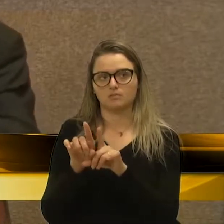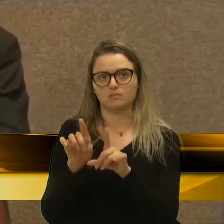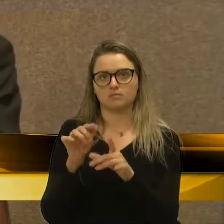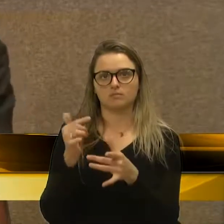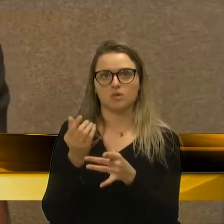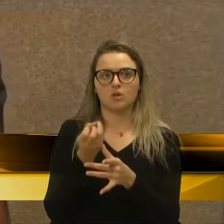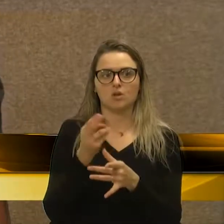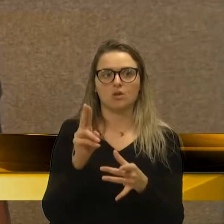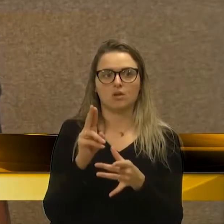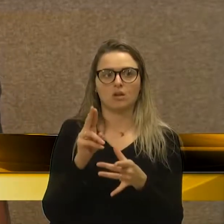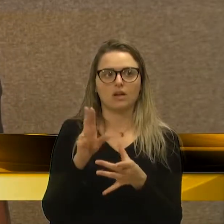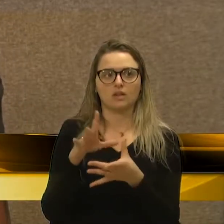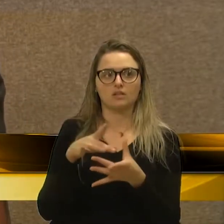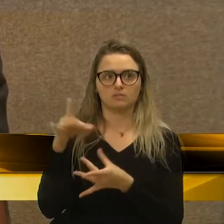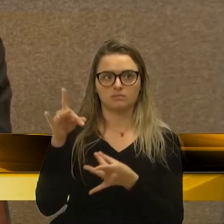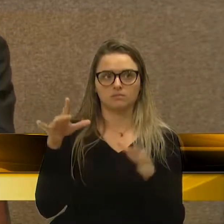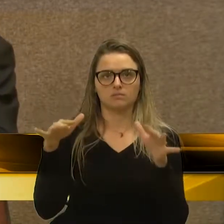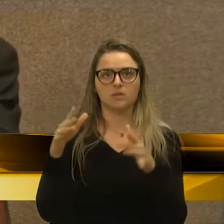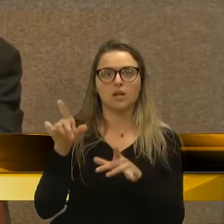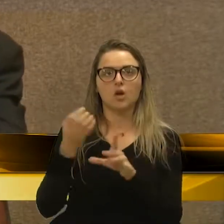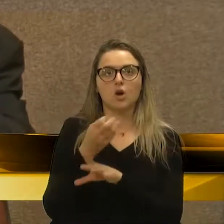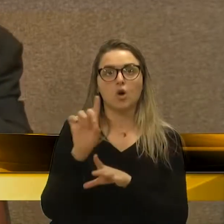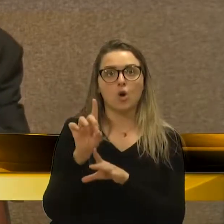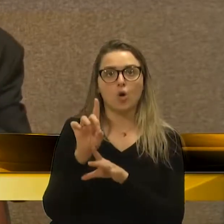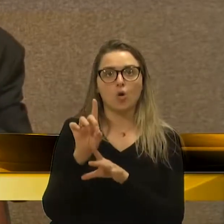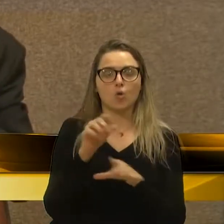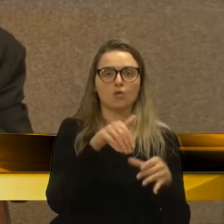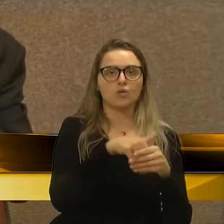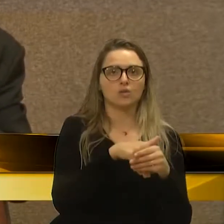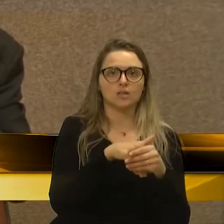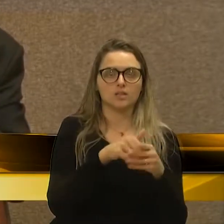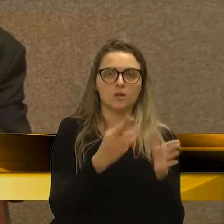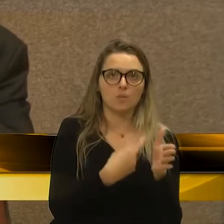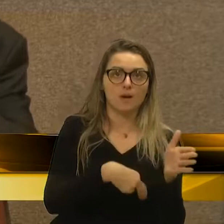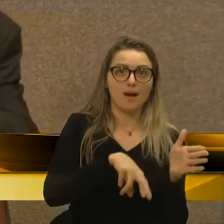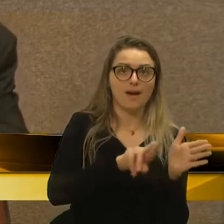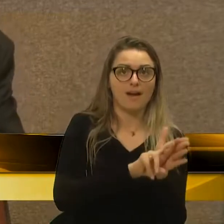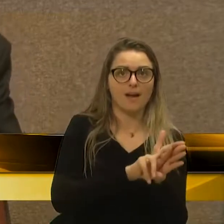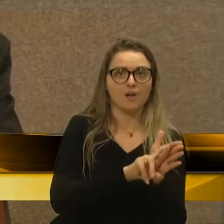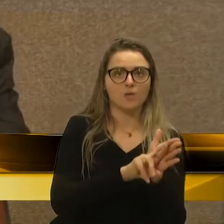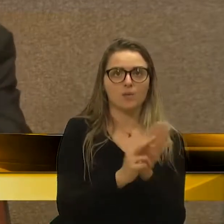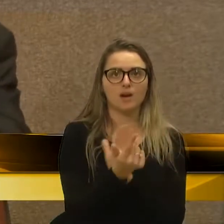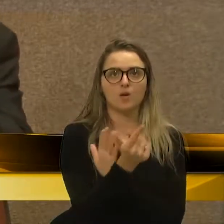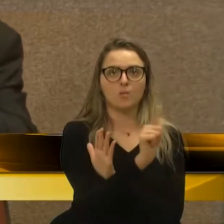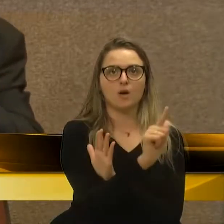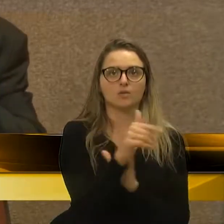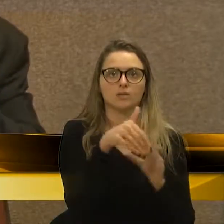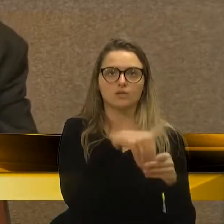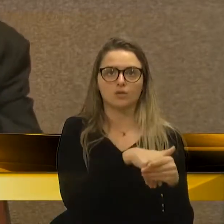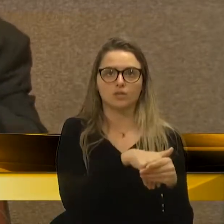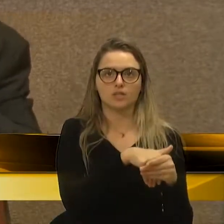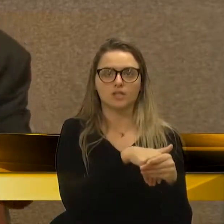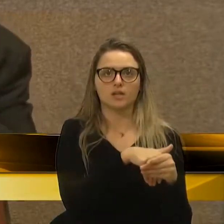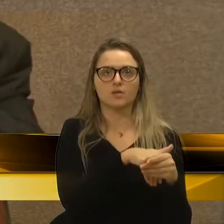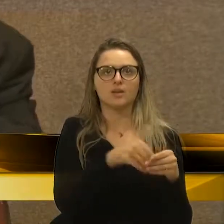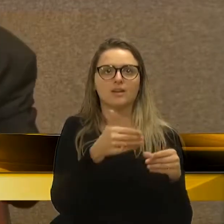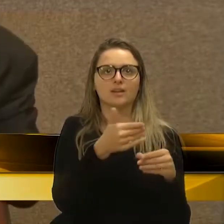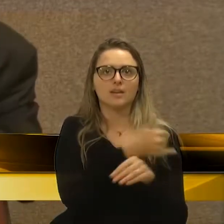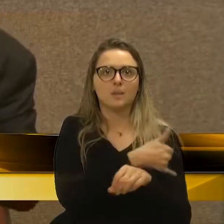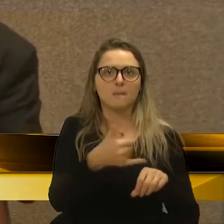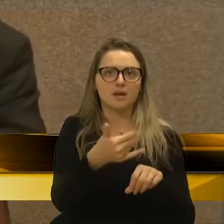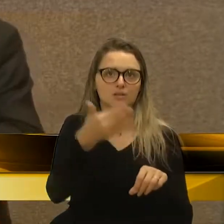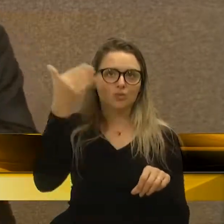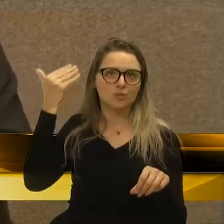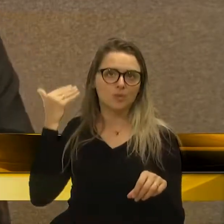votação para ressuscitar uma outra votação que foi vencida dentro da